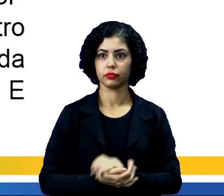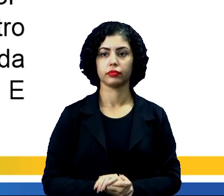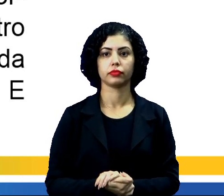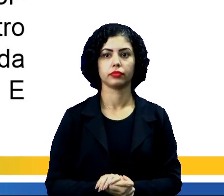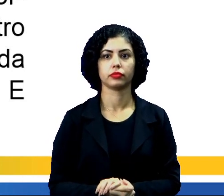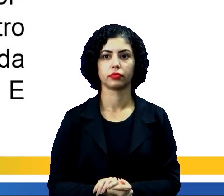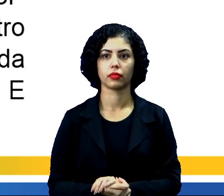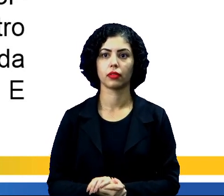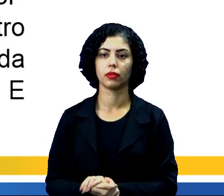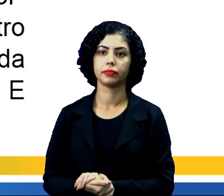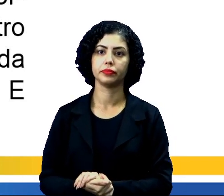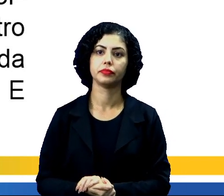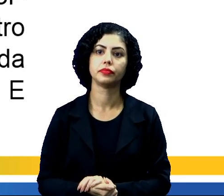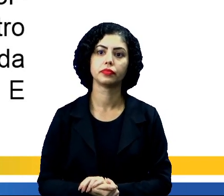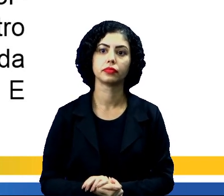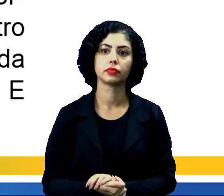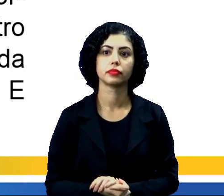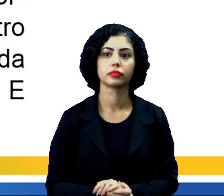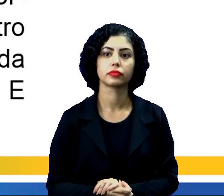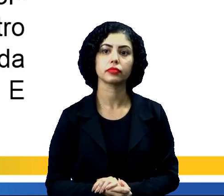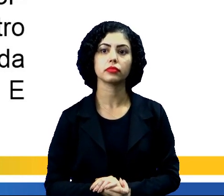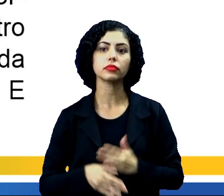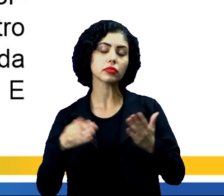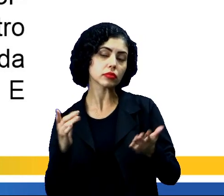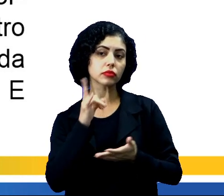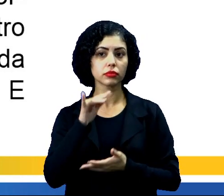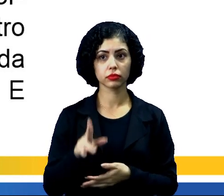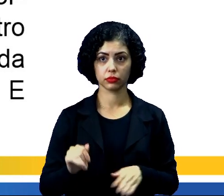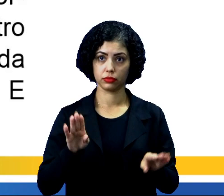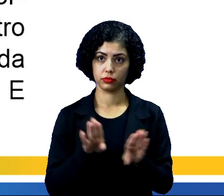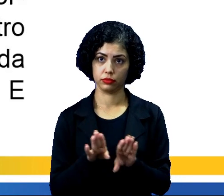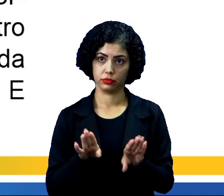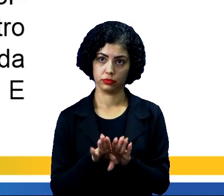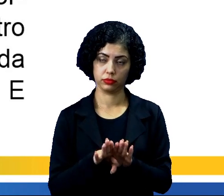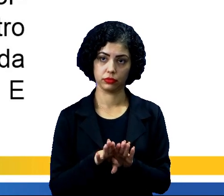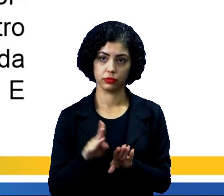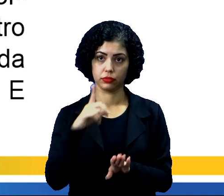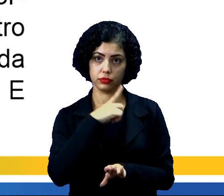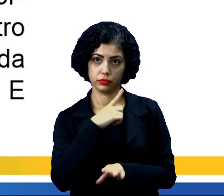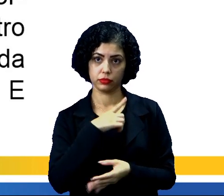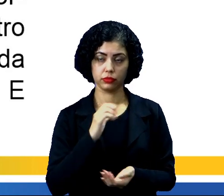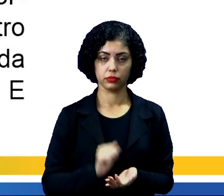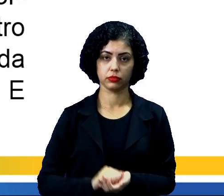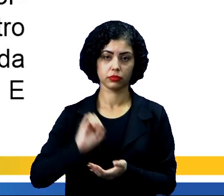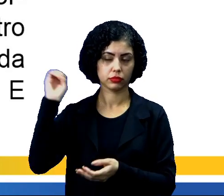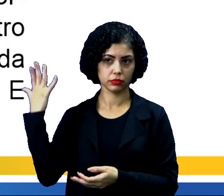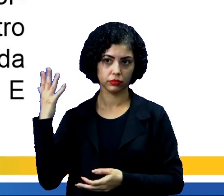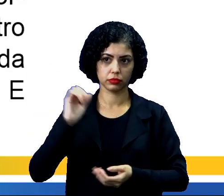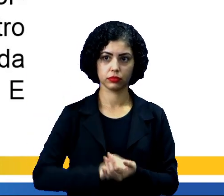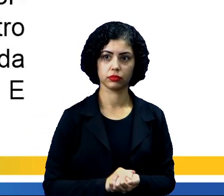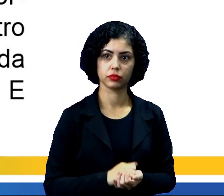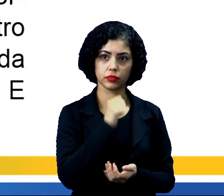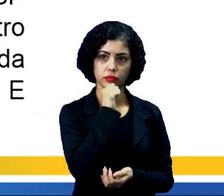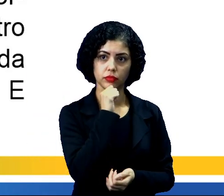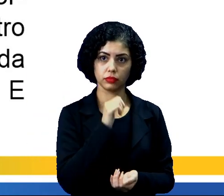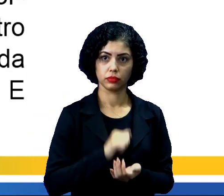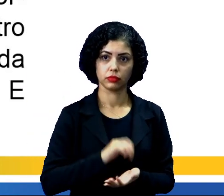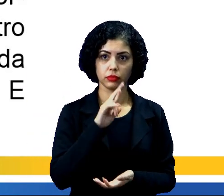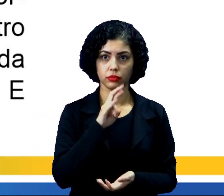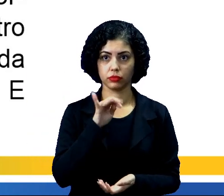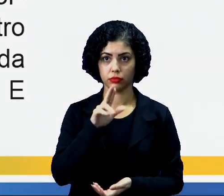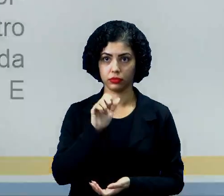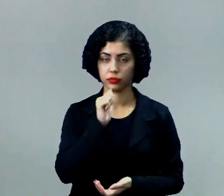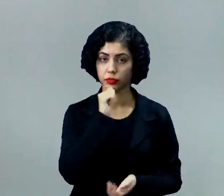muito precisa aqui. A dinâmica, inclusive, acontece por ações de lançamento e de